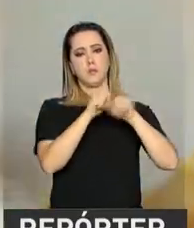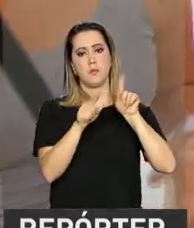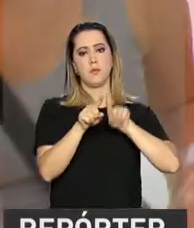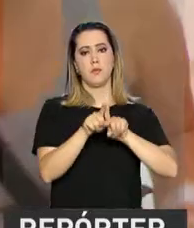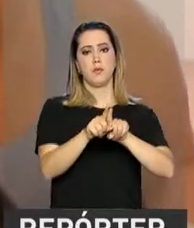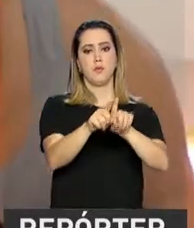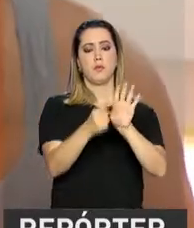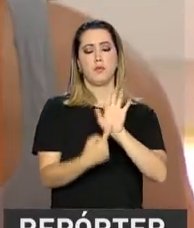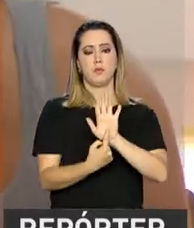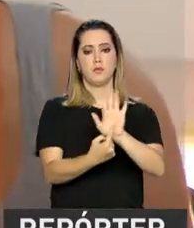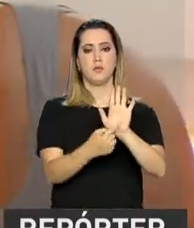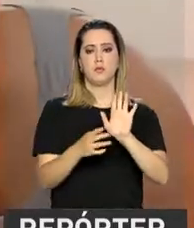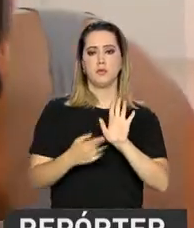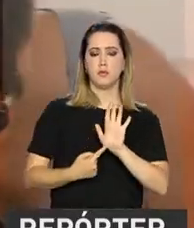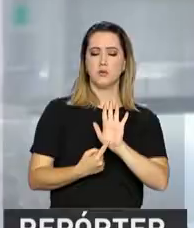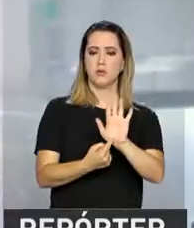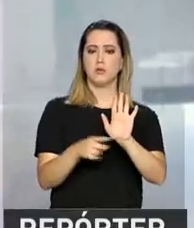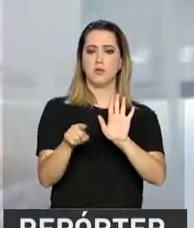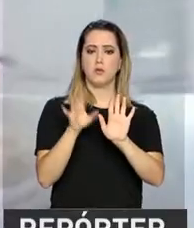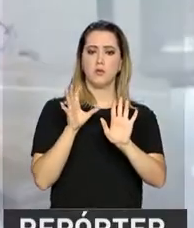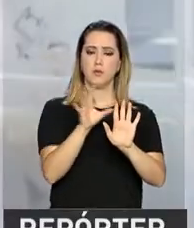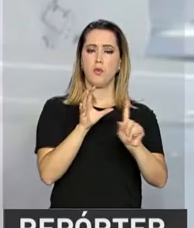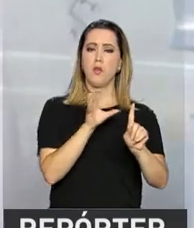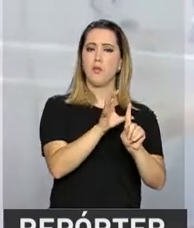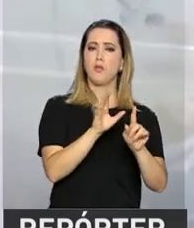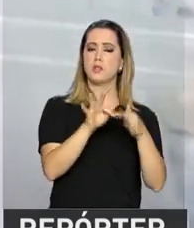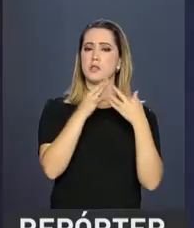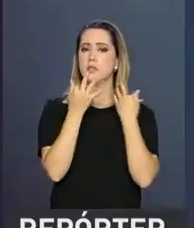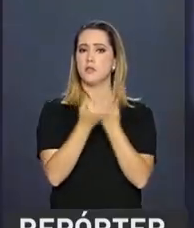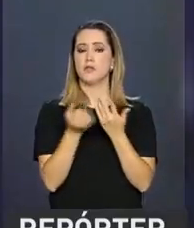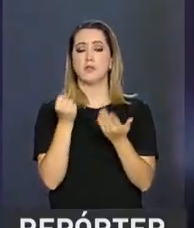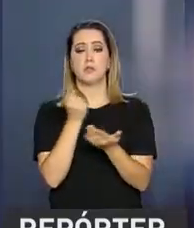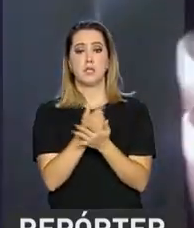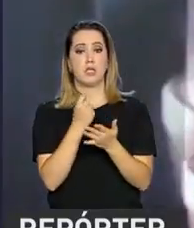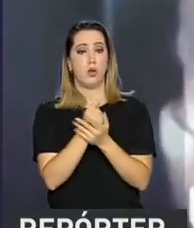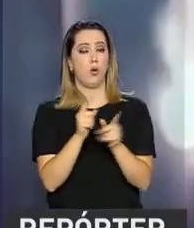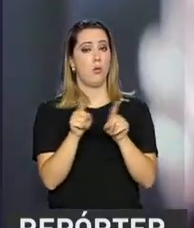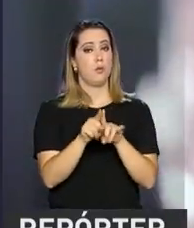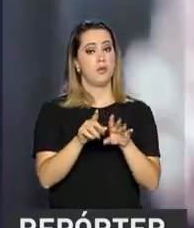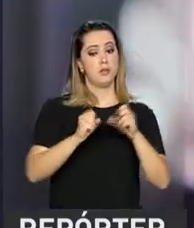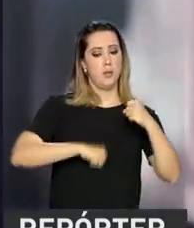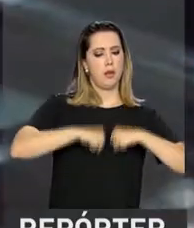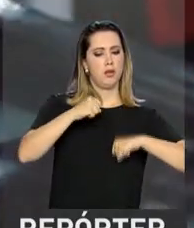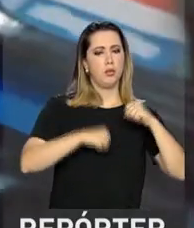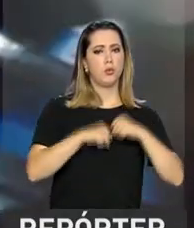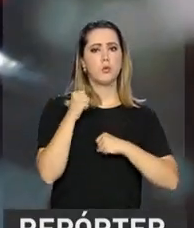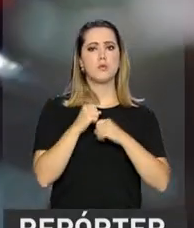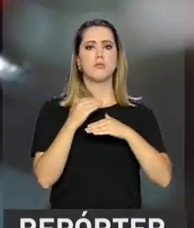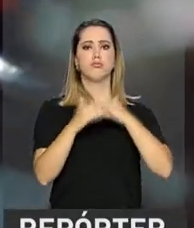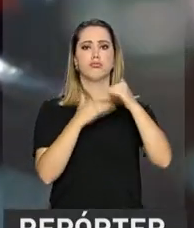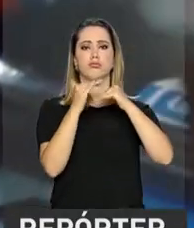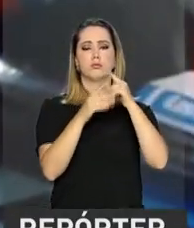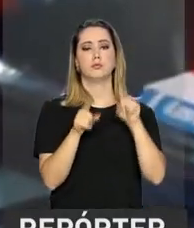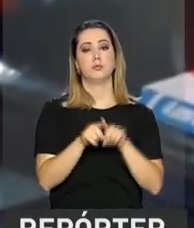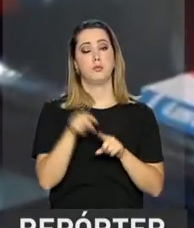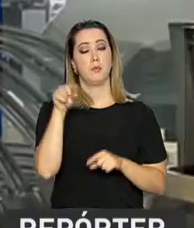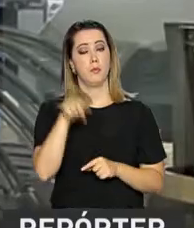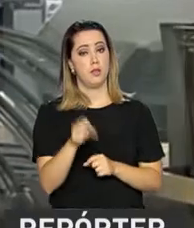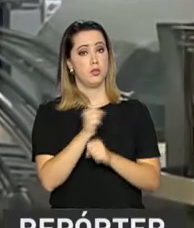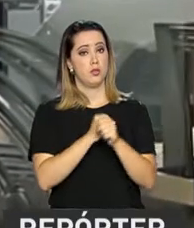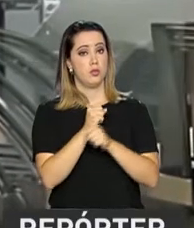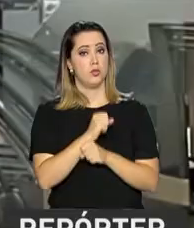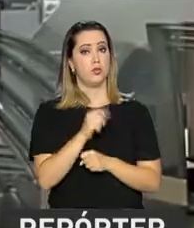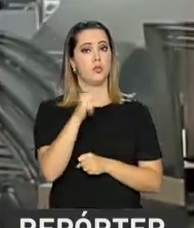aumento do consumo das famílias e da produção industrial para 2017 a expectativa do crescimento do produto interno